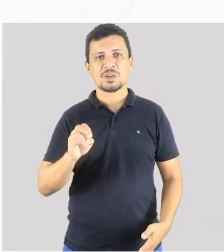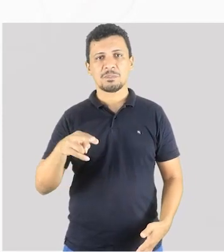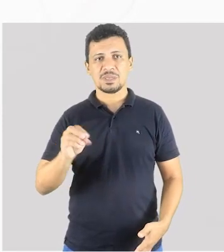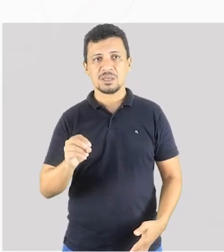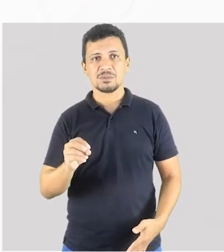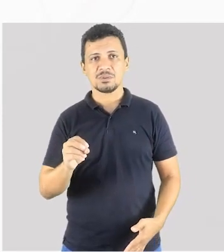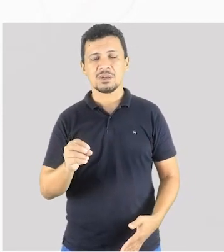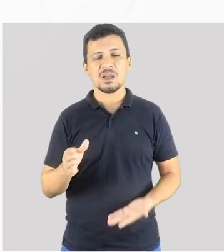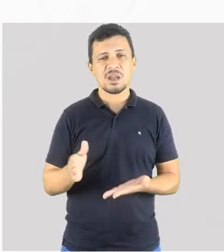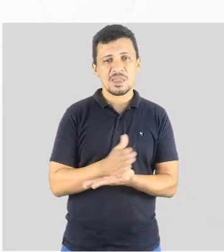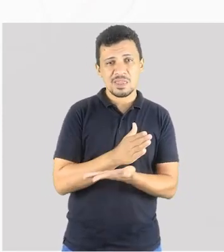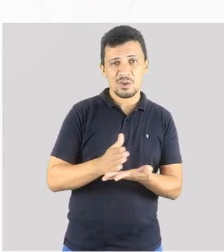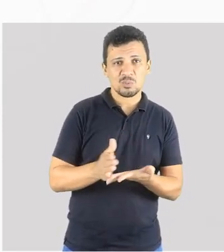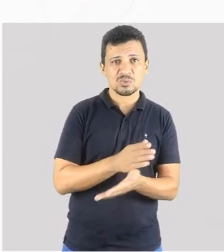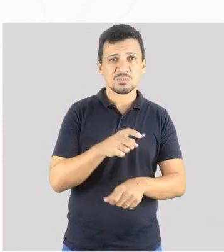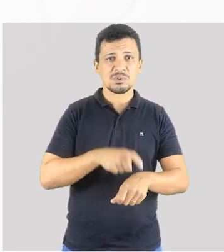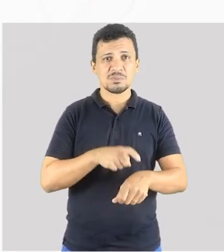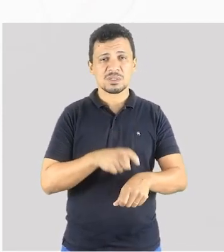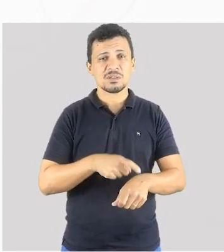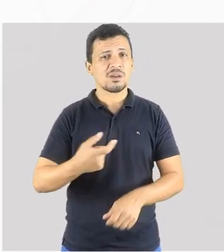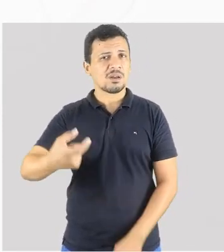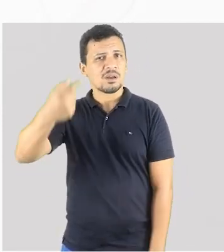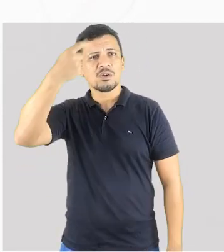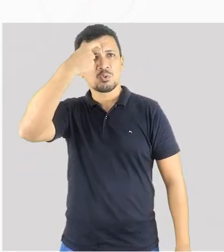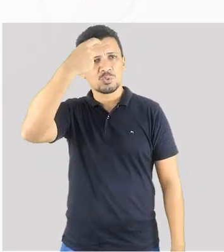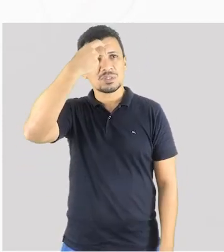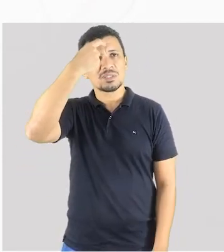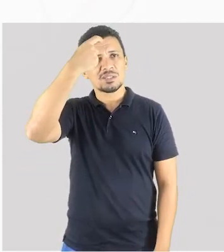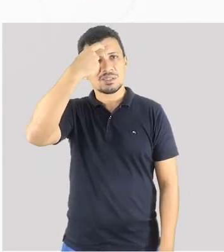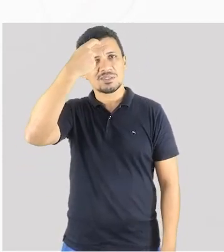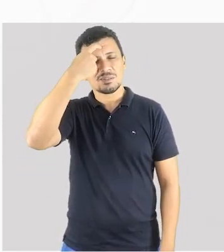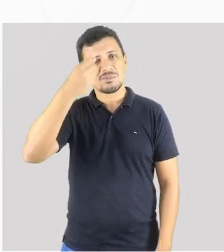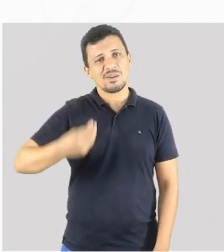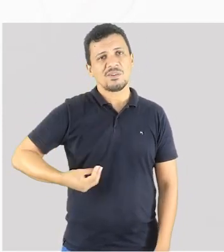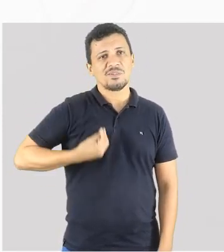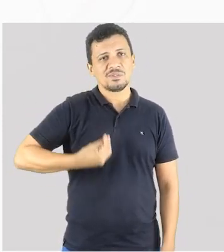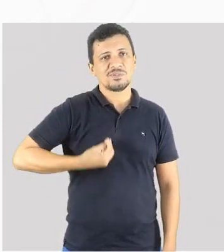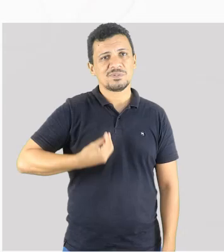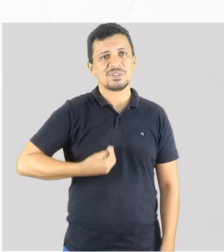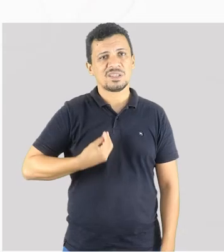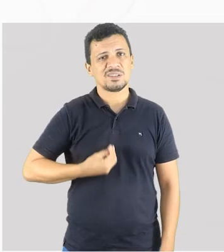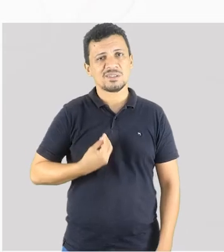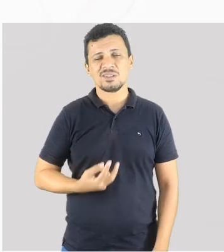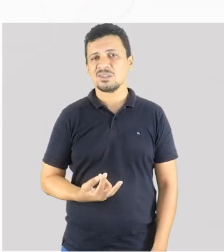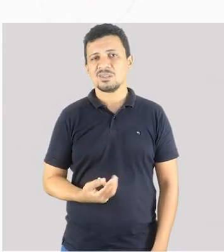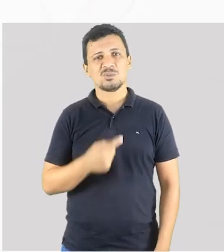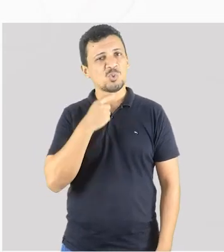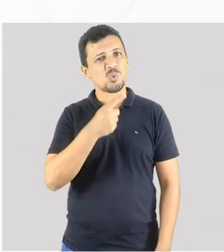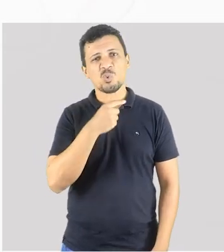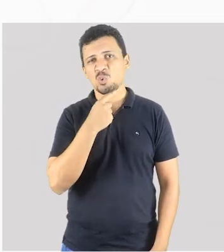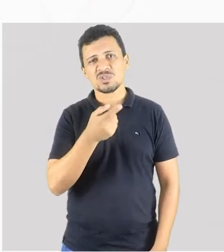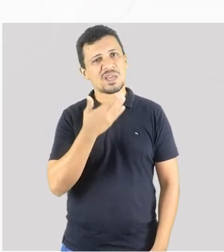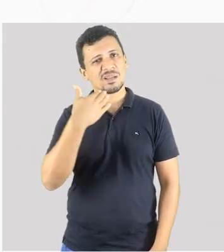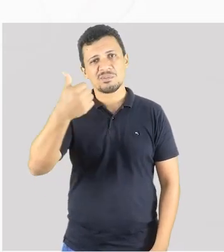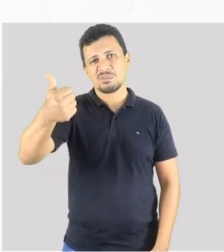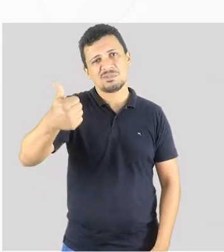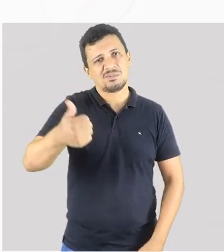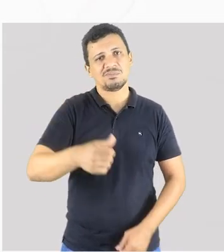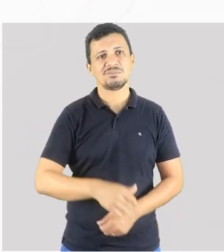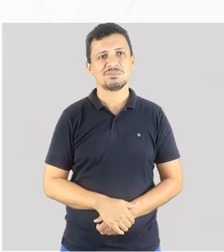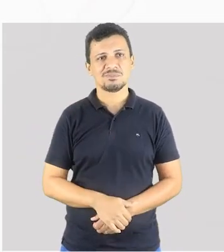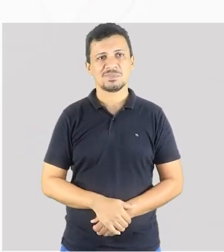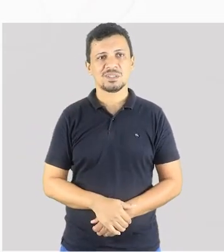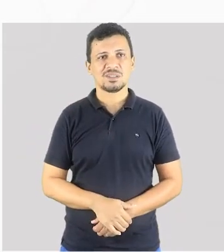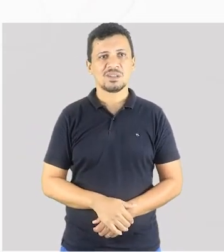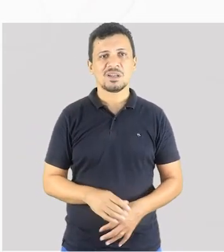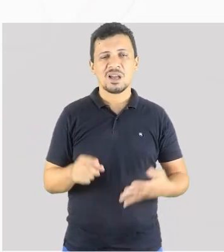em certos momentos, tinha consciência de que a situação em que vivia era irreversível, né? Fabiano